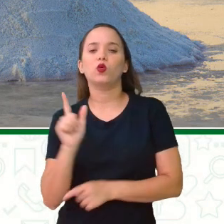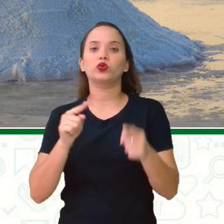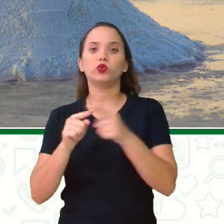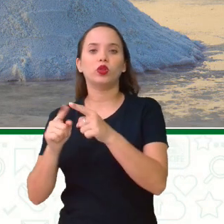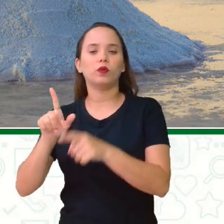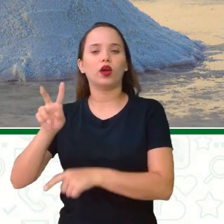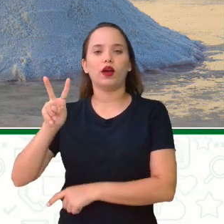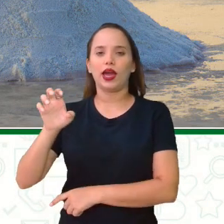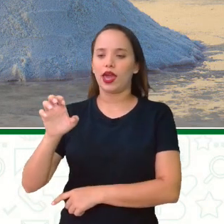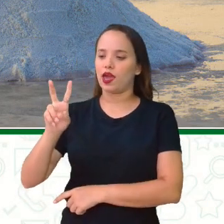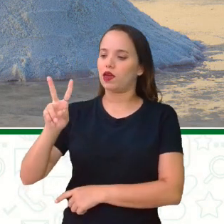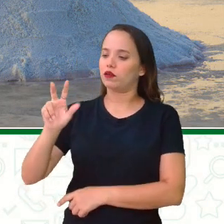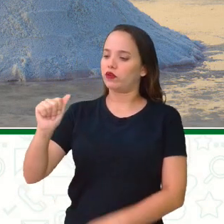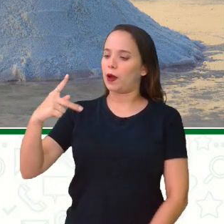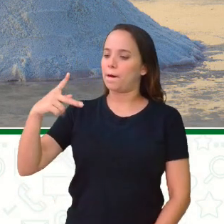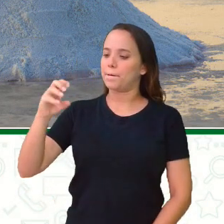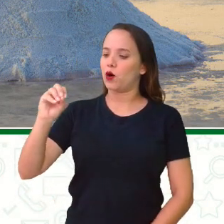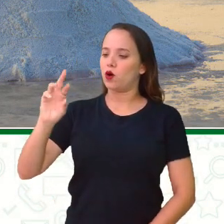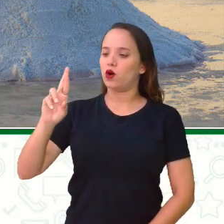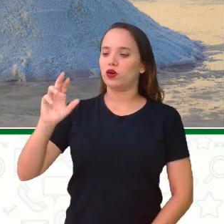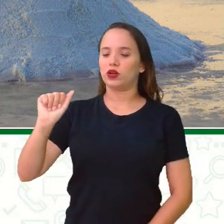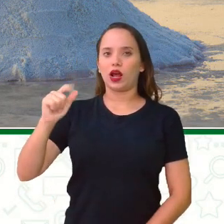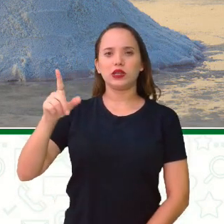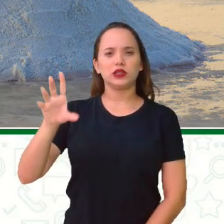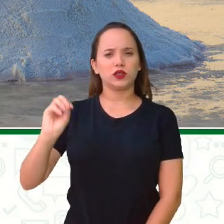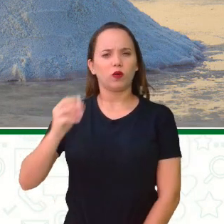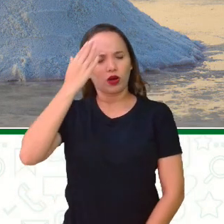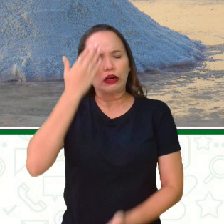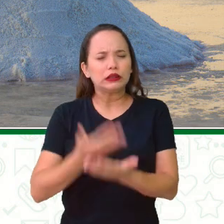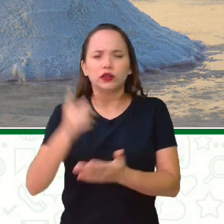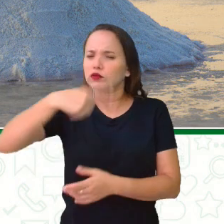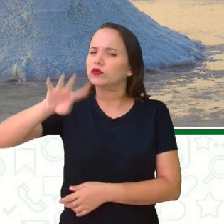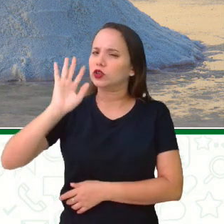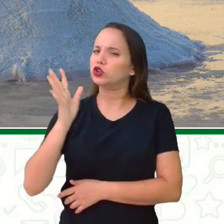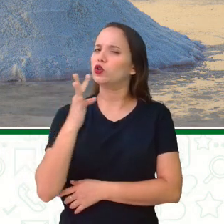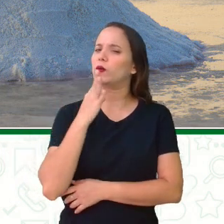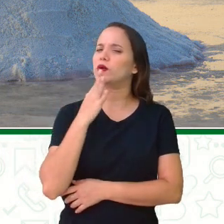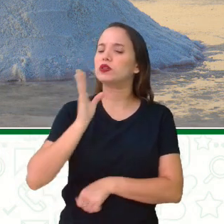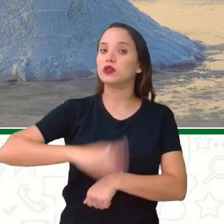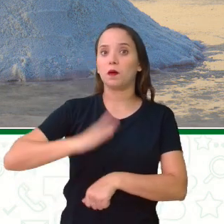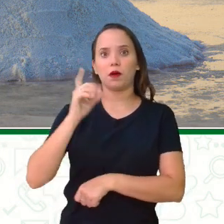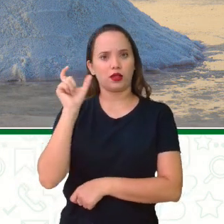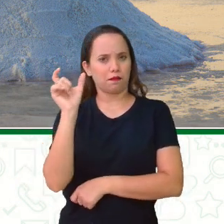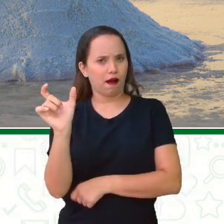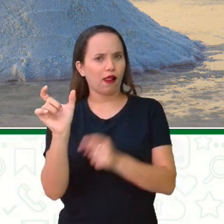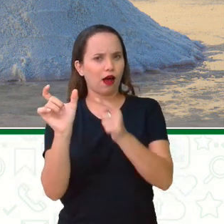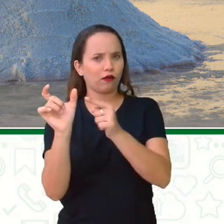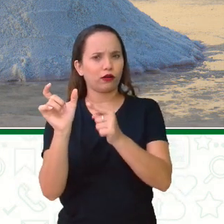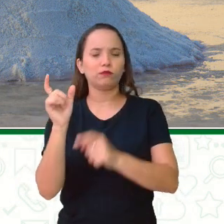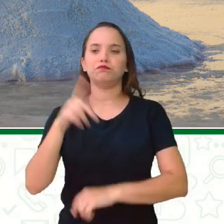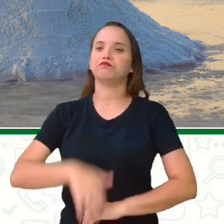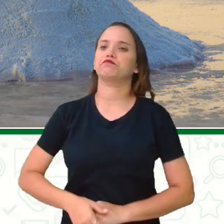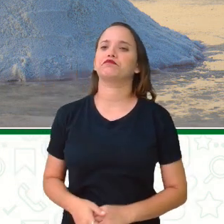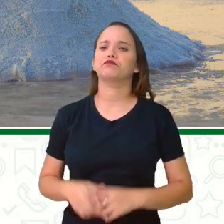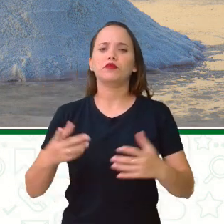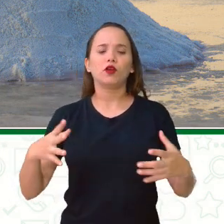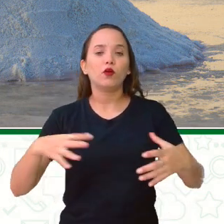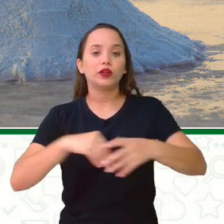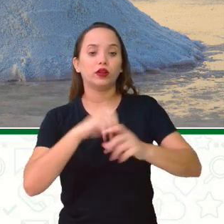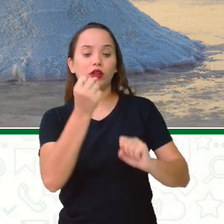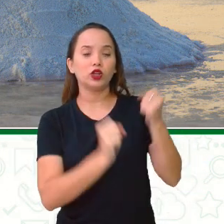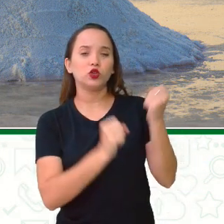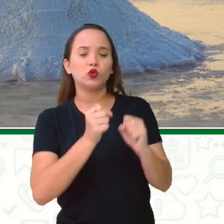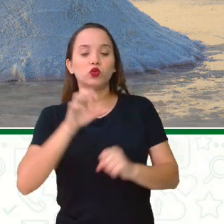acontece? Evaporar, acho que vocês estão mais acostumados a ouvir essa palavra, né? Evaporação. Então, na indústria, gente, o que acontece? Pega a água do